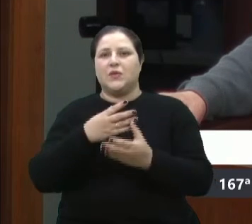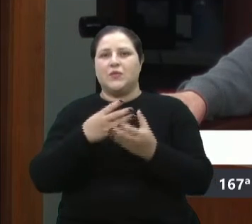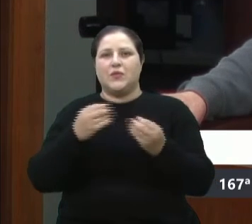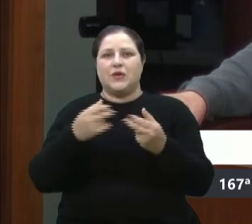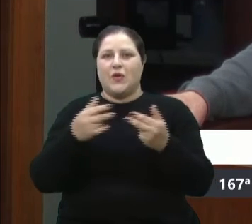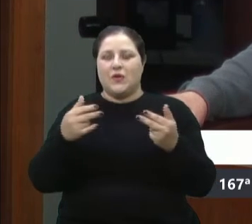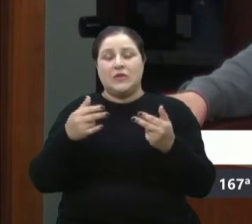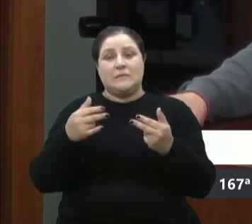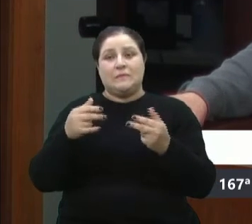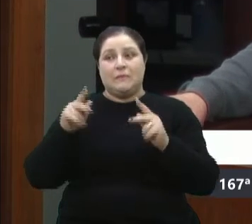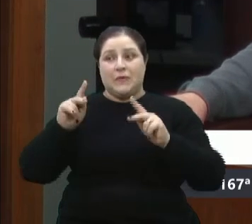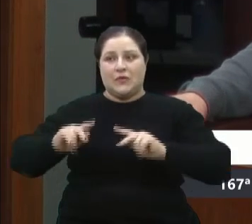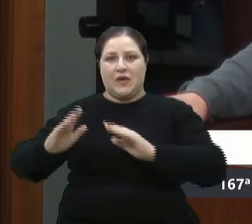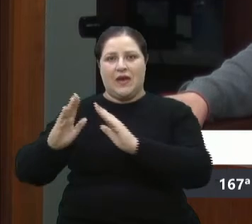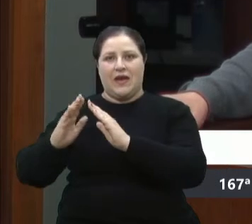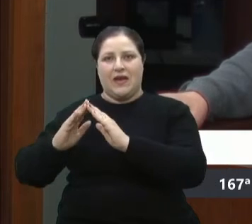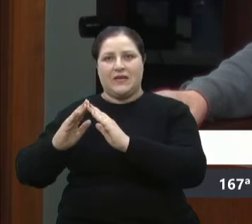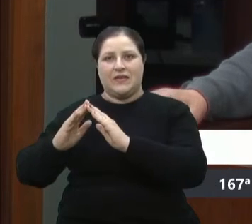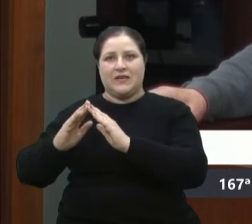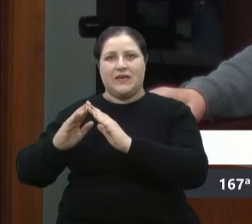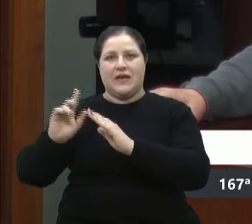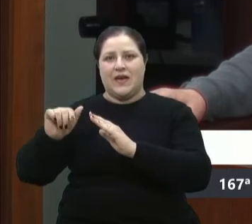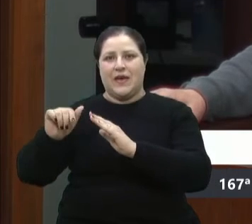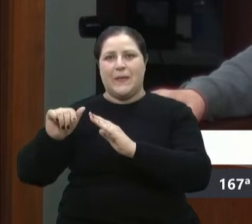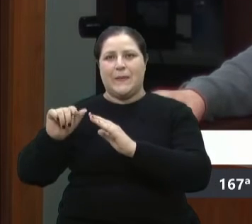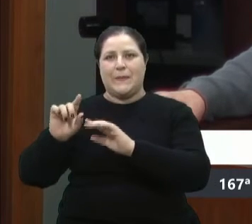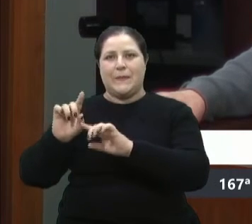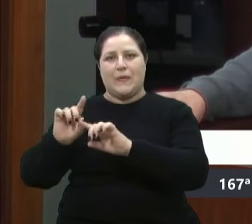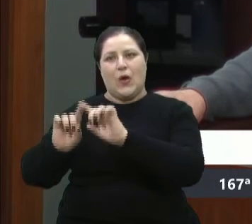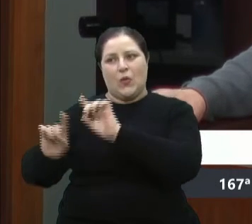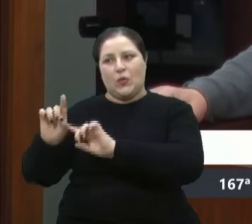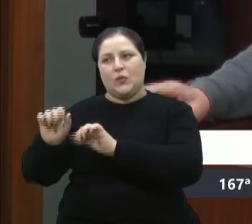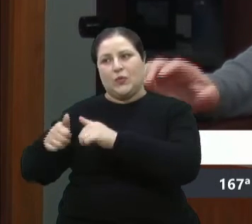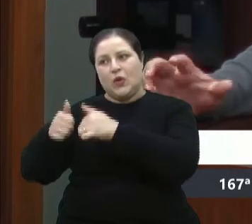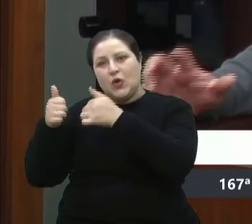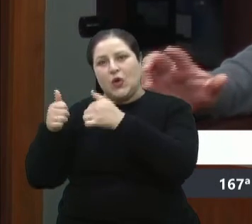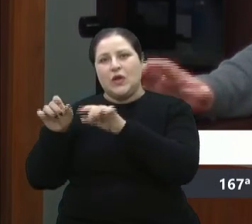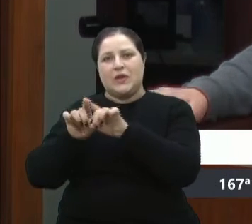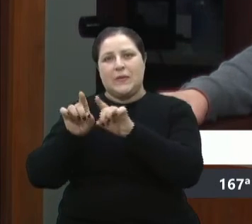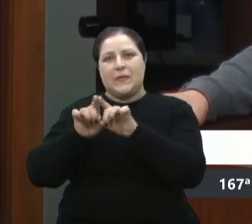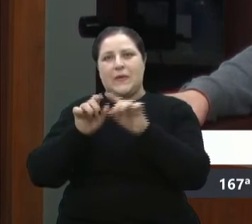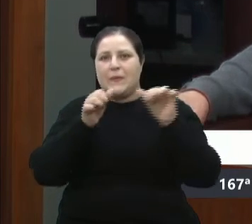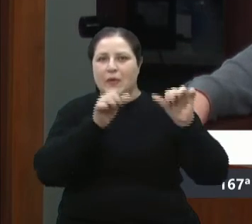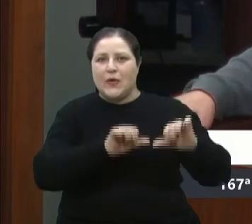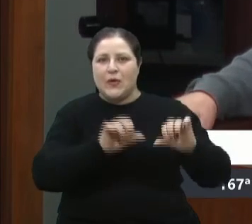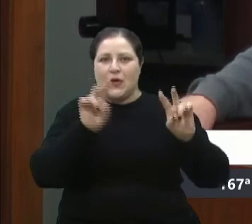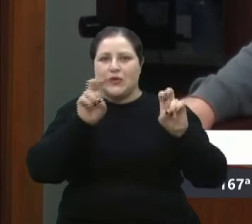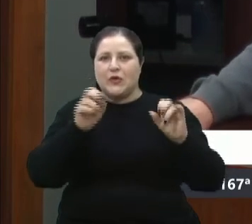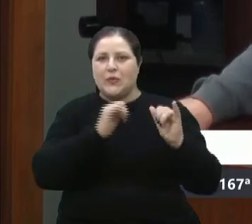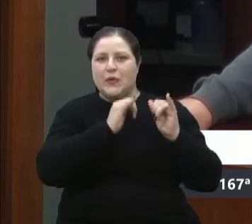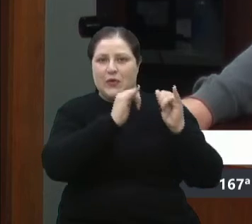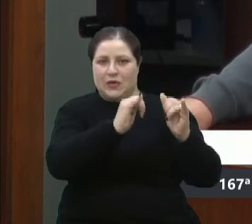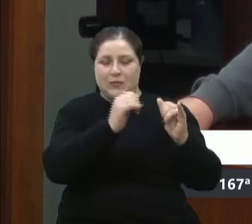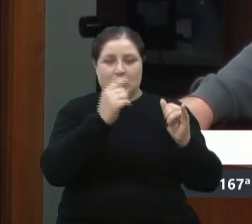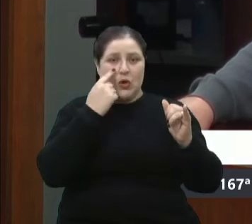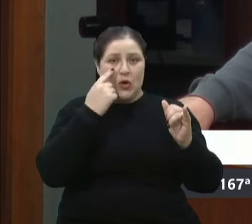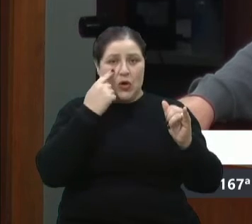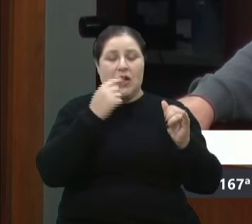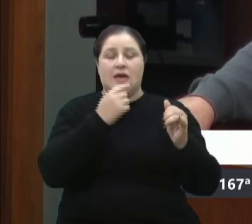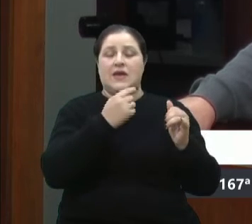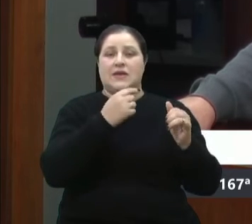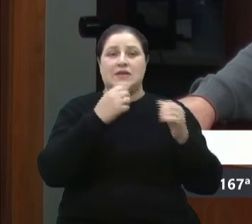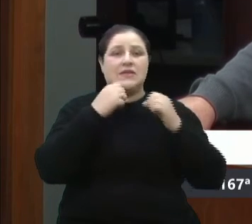dos moradores, até piorada a questão dos ônibus, né? Então, a questão dos ônibus, eu quero sugerir à Secretaria do